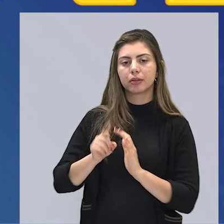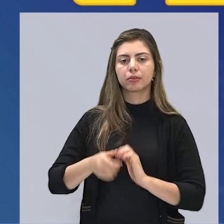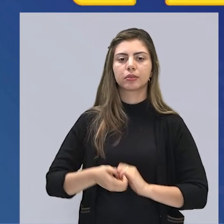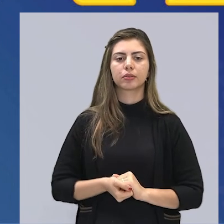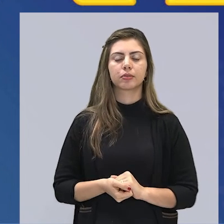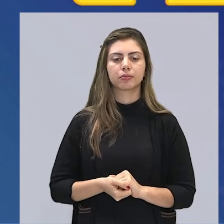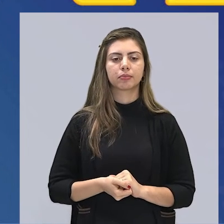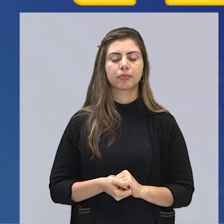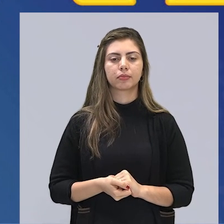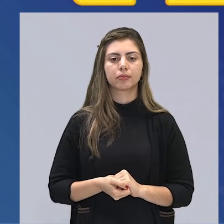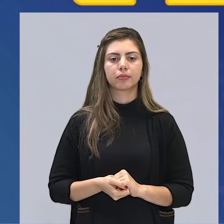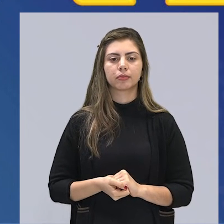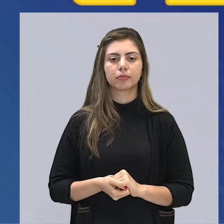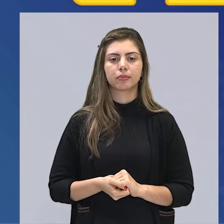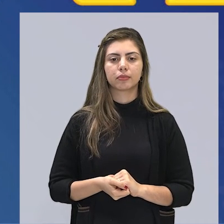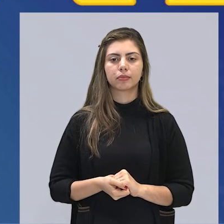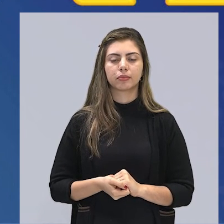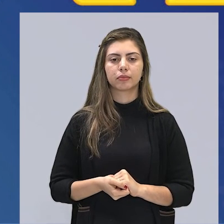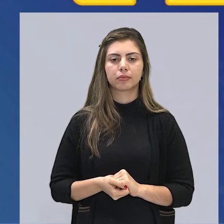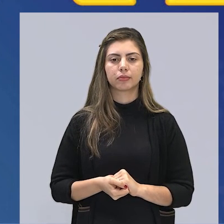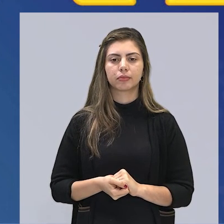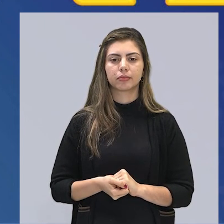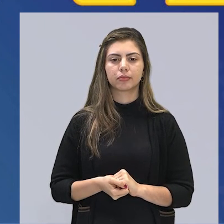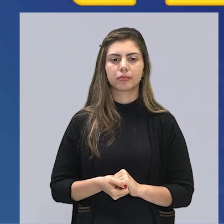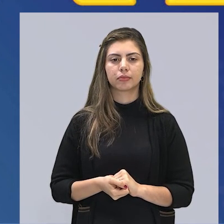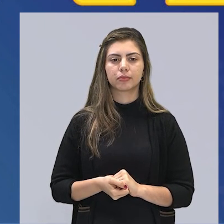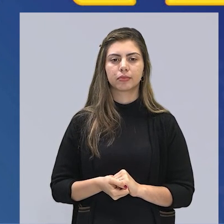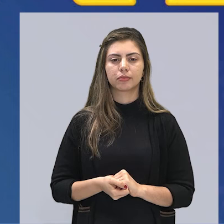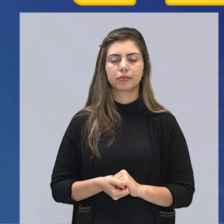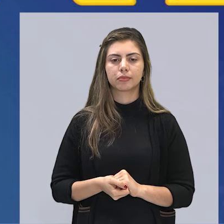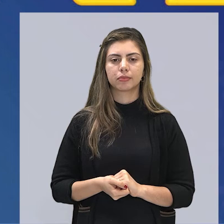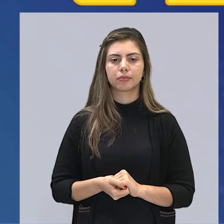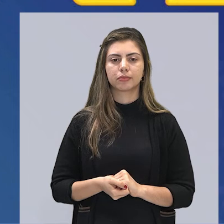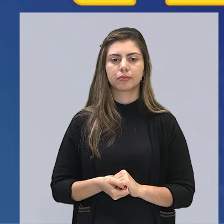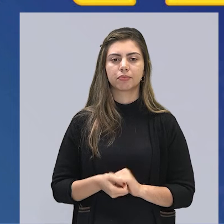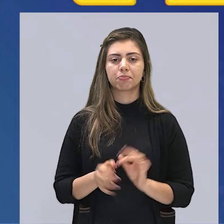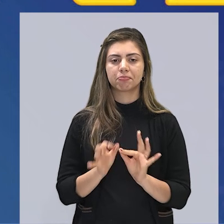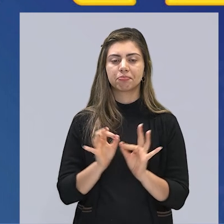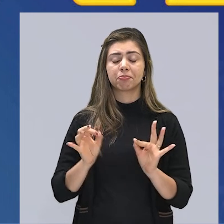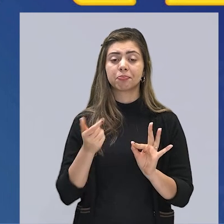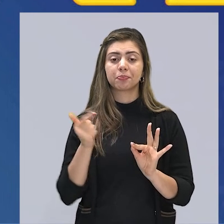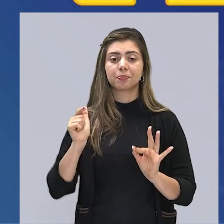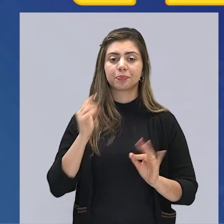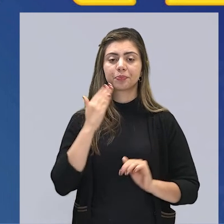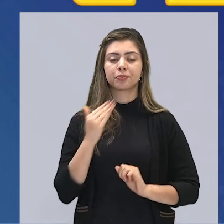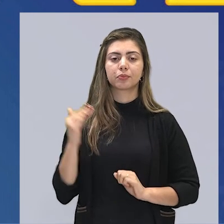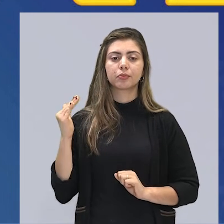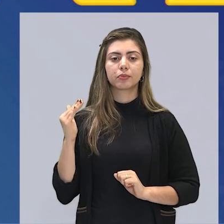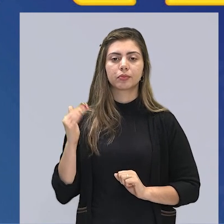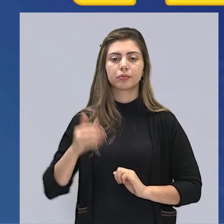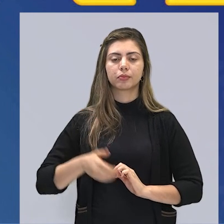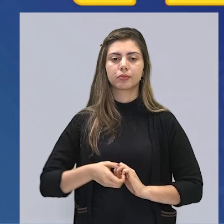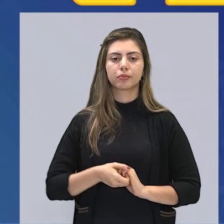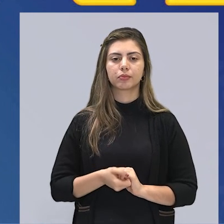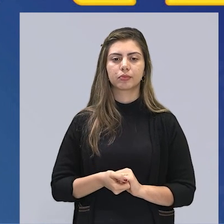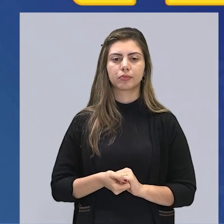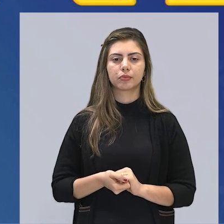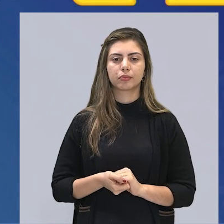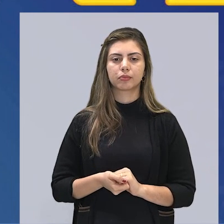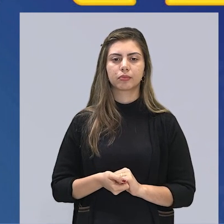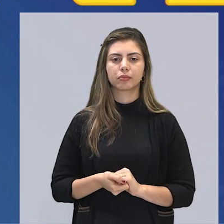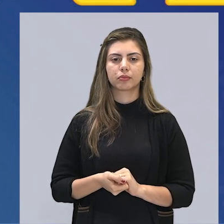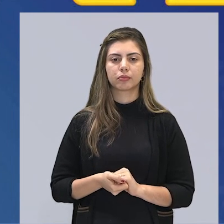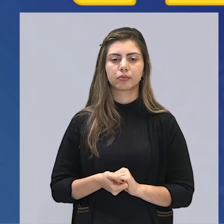Enquanto isso, a gente vai para a nossa próxima frase, tá? Nossa quarta frase. I could